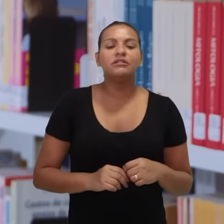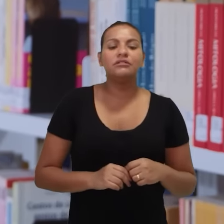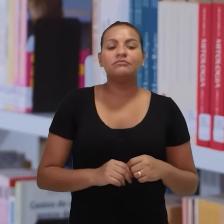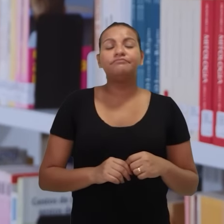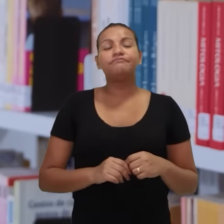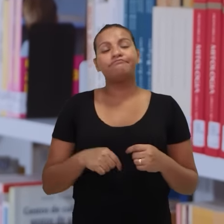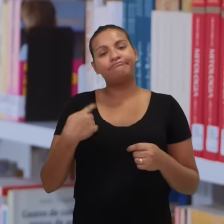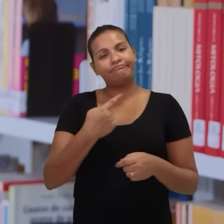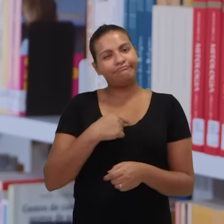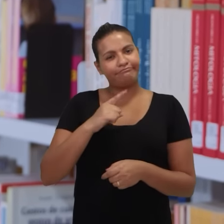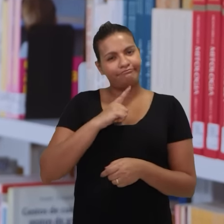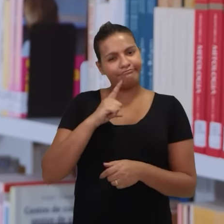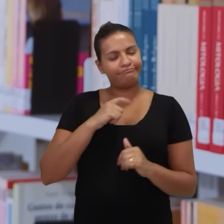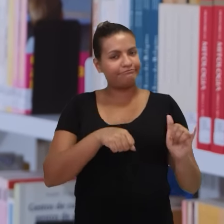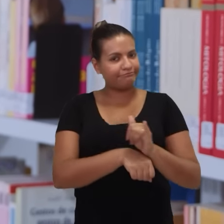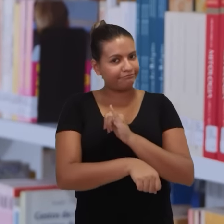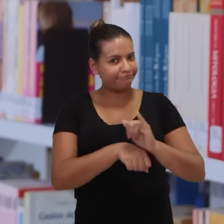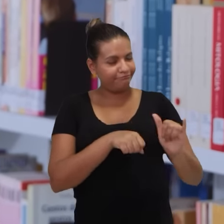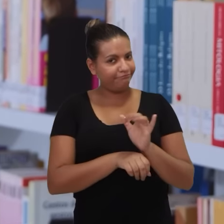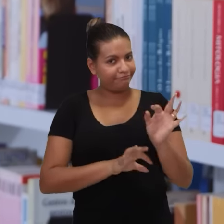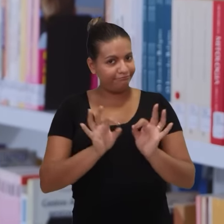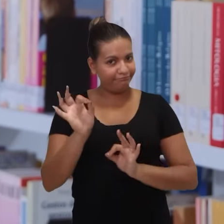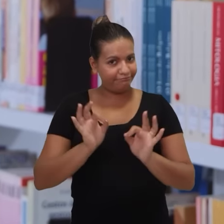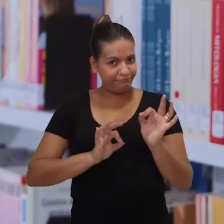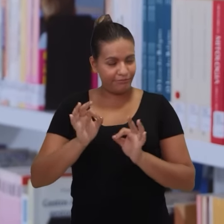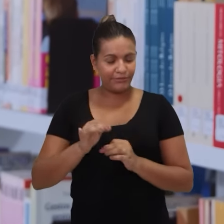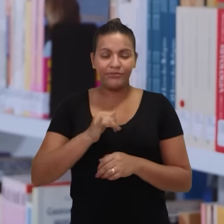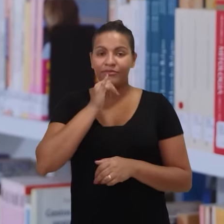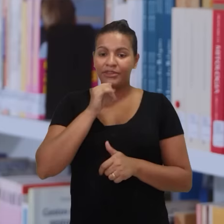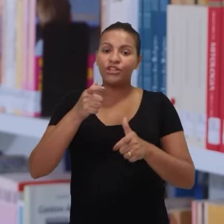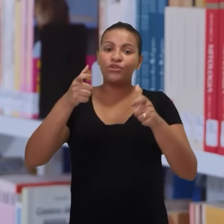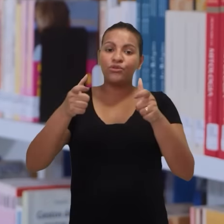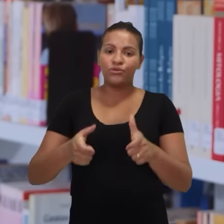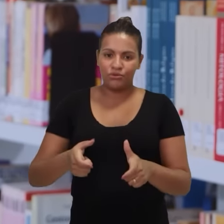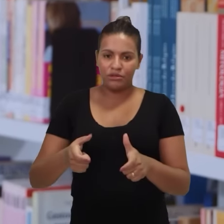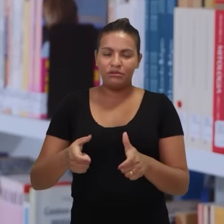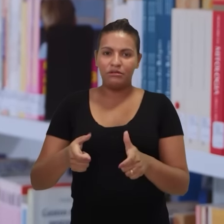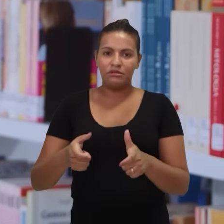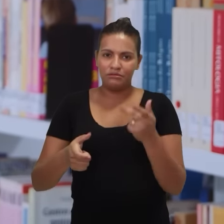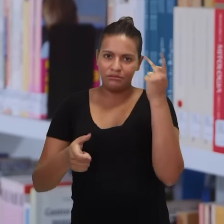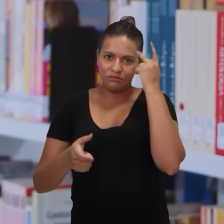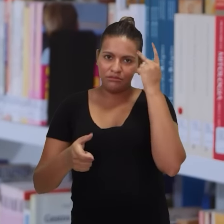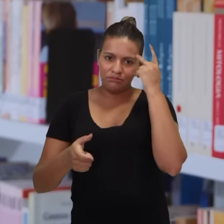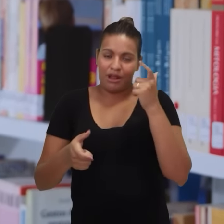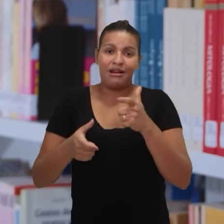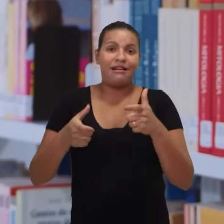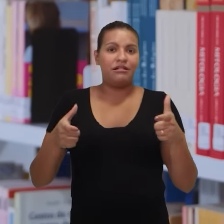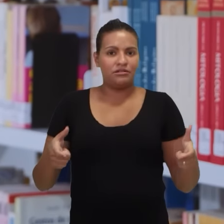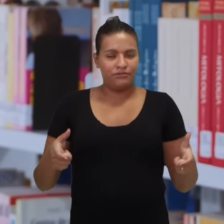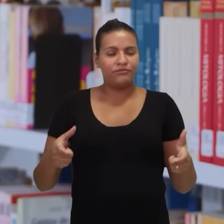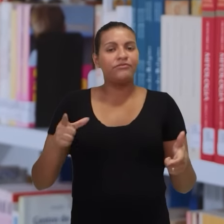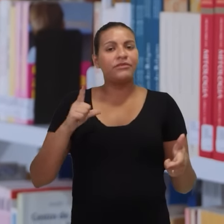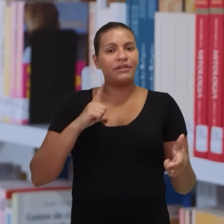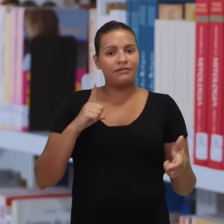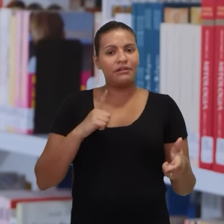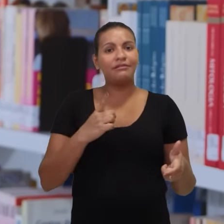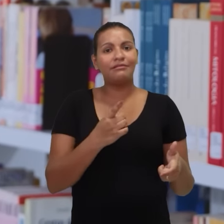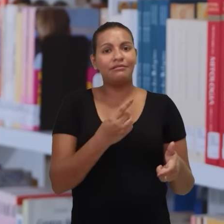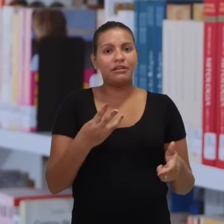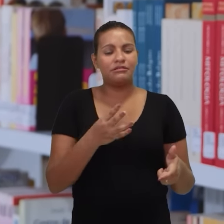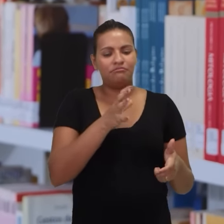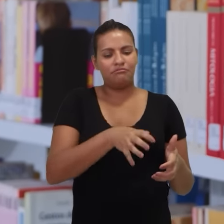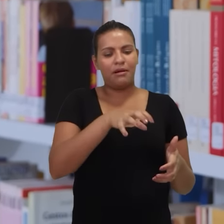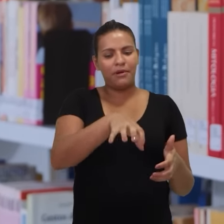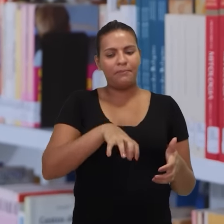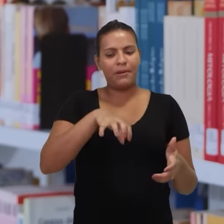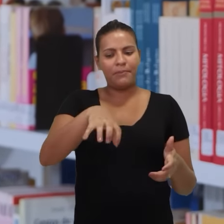que a gente fez foi um planejamento para micro-região. A cidade de São Paulo ela é dividida em 13 grandes